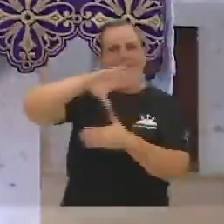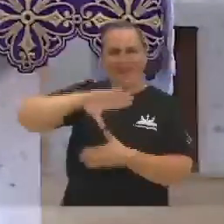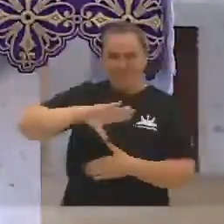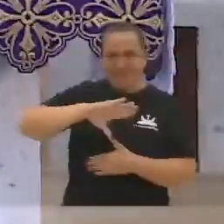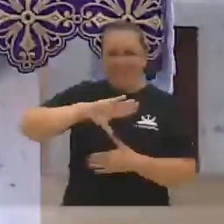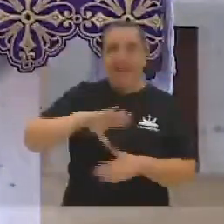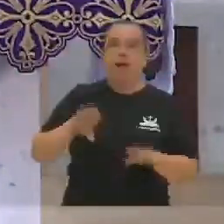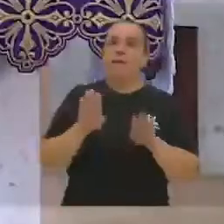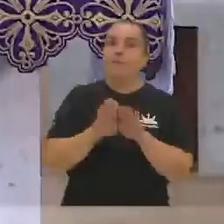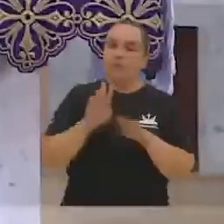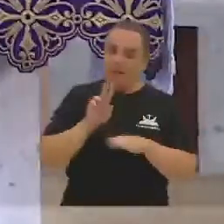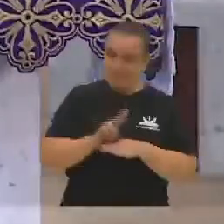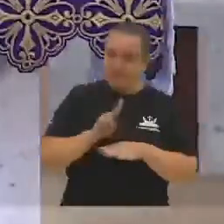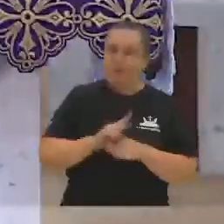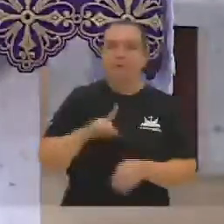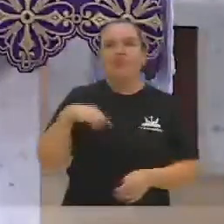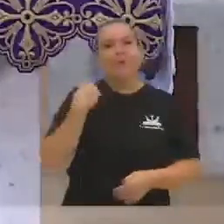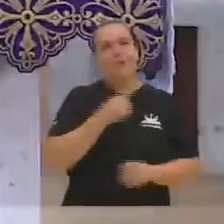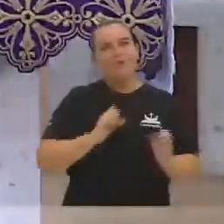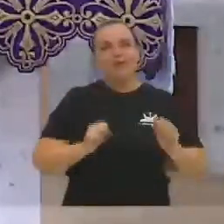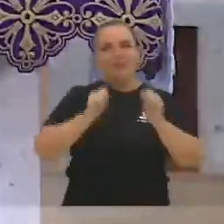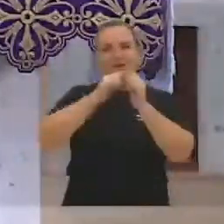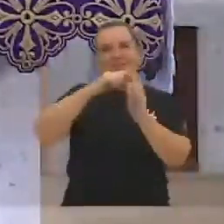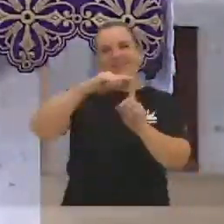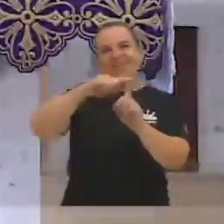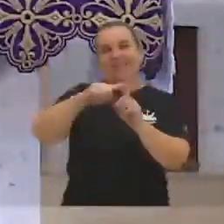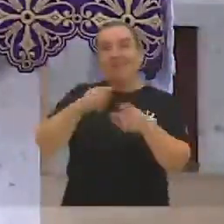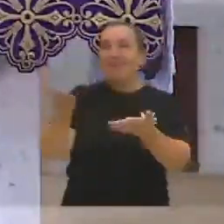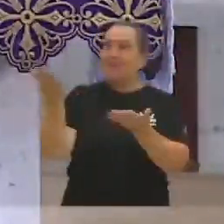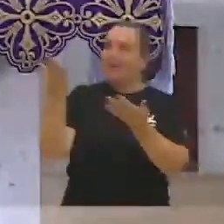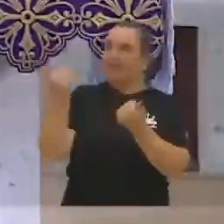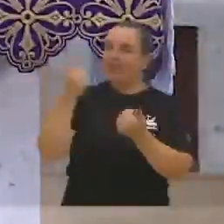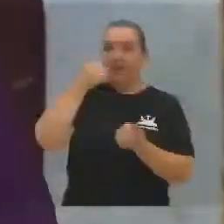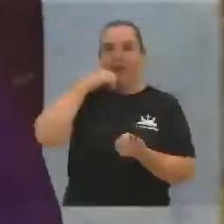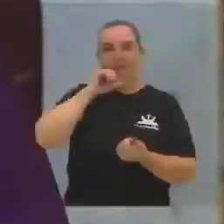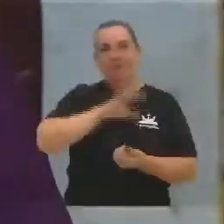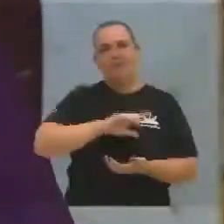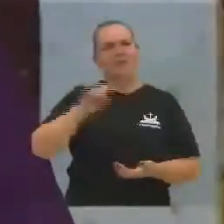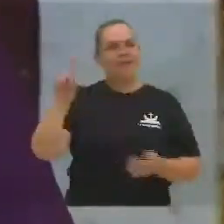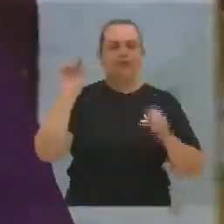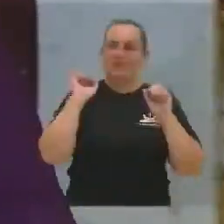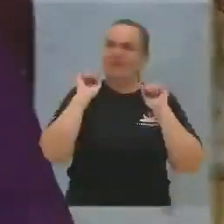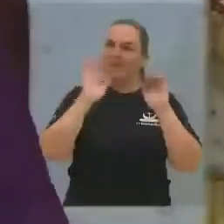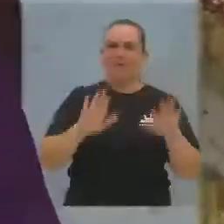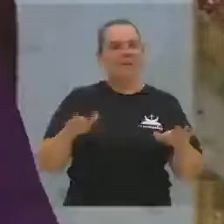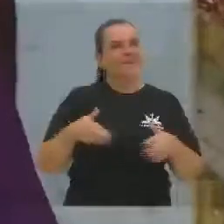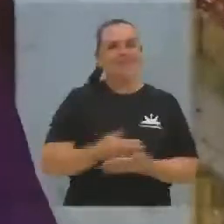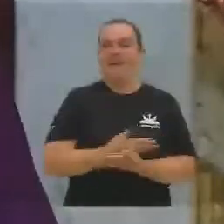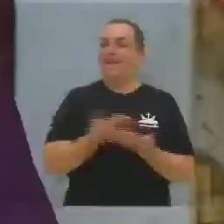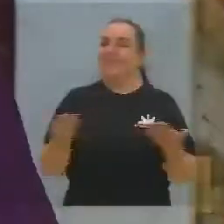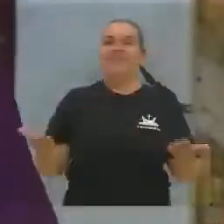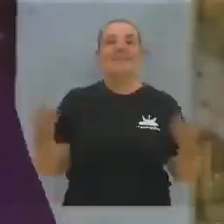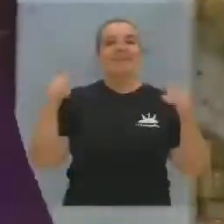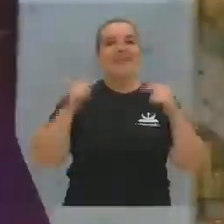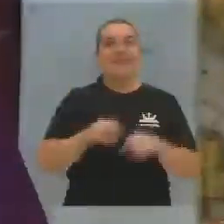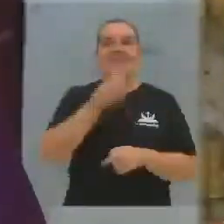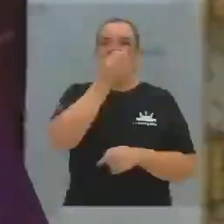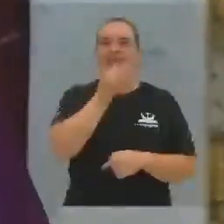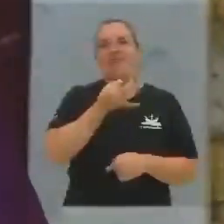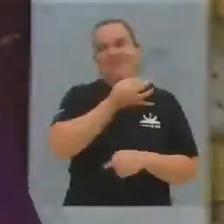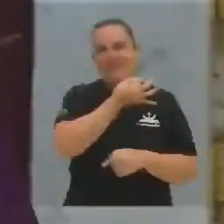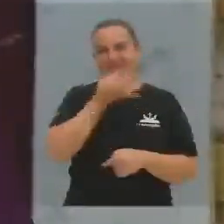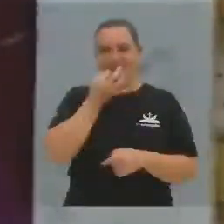e padroeira do nosso santuário. Venha a Mãe de Deus abençoar você nesta